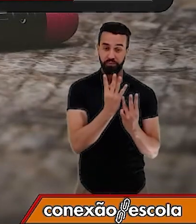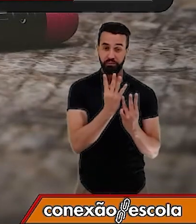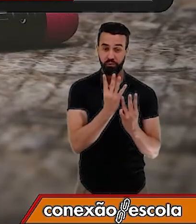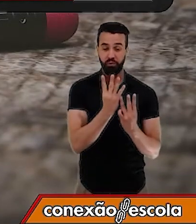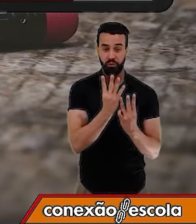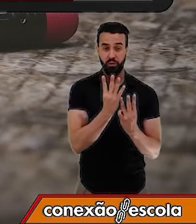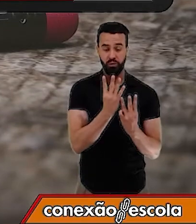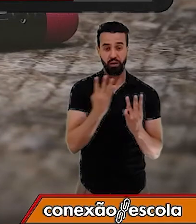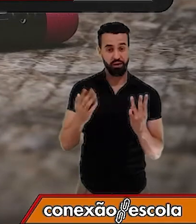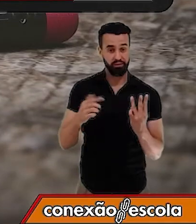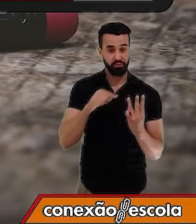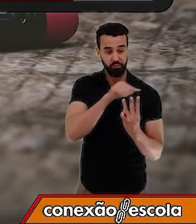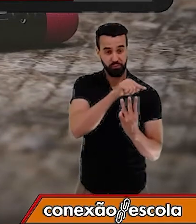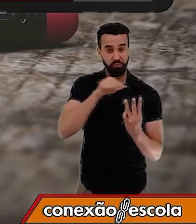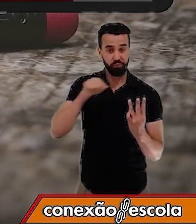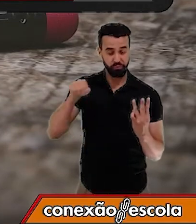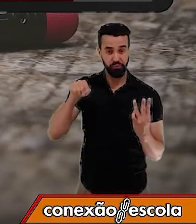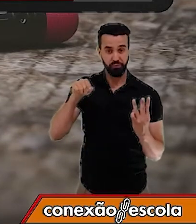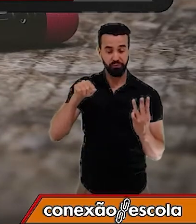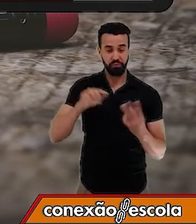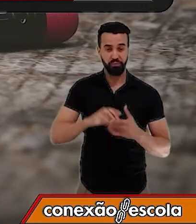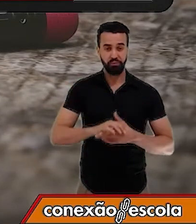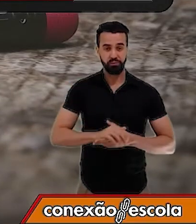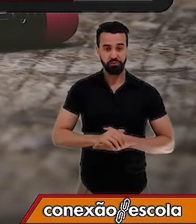unidade. Qual